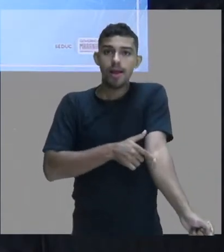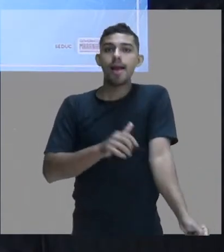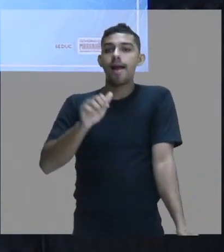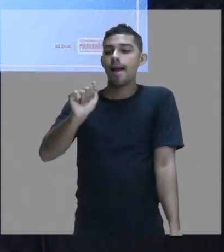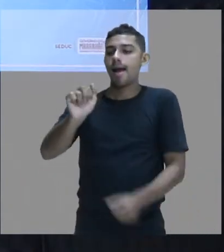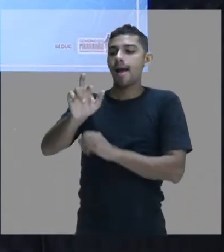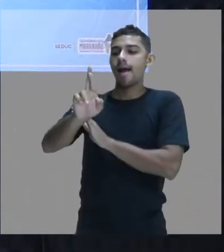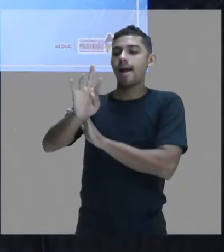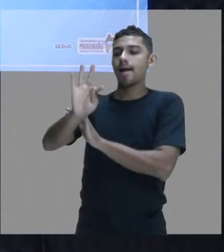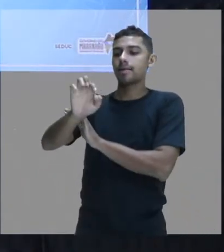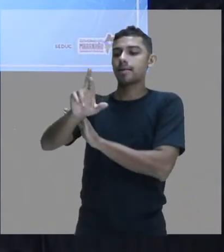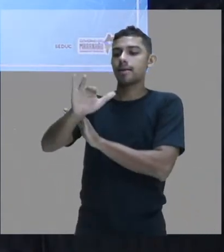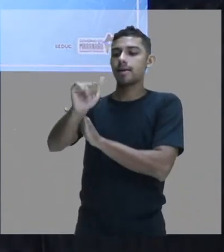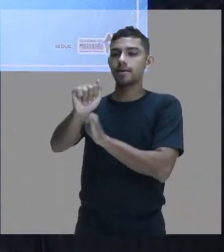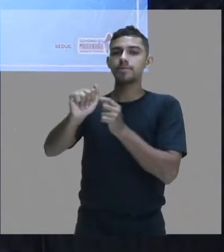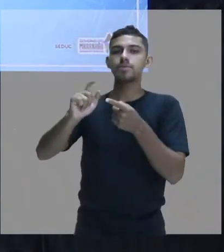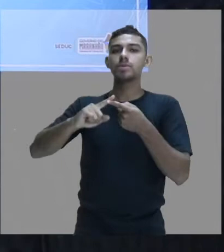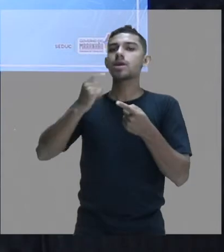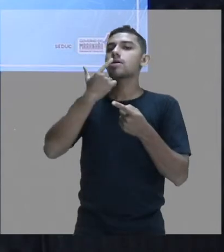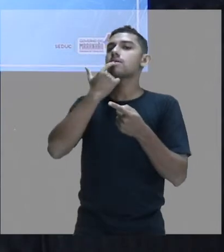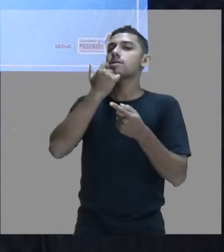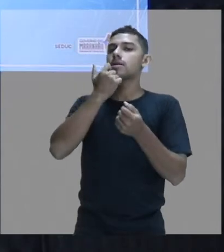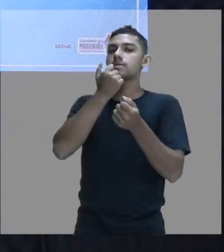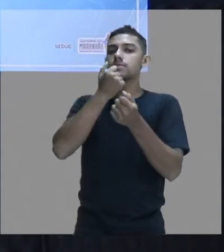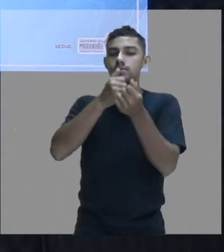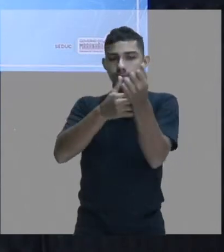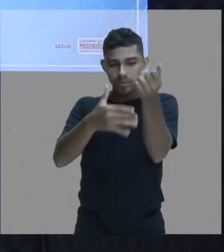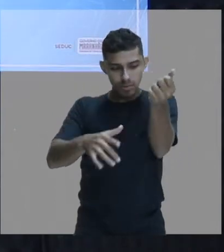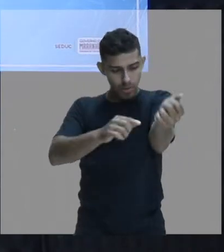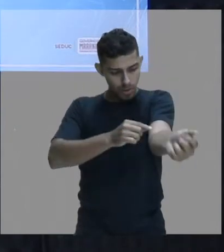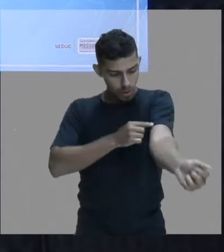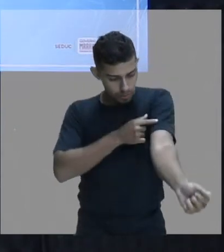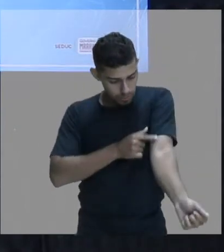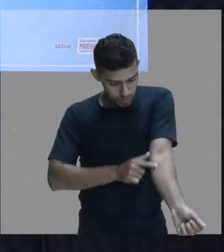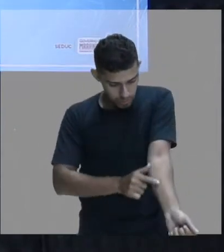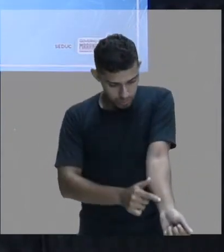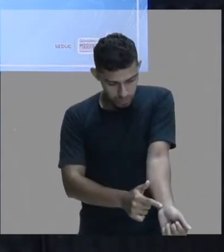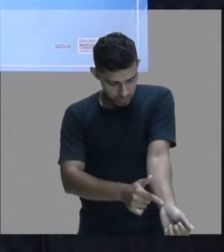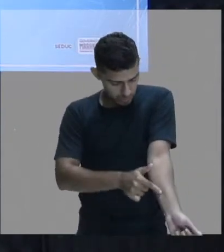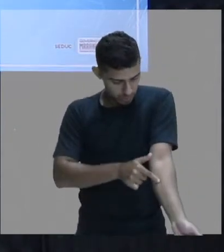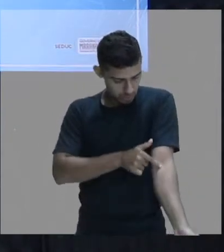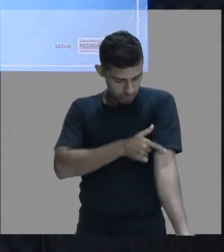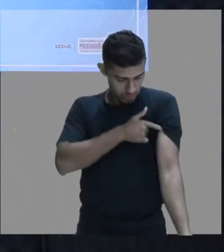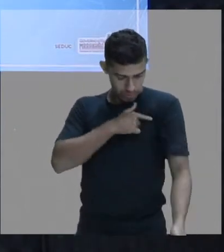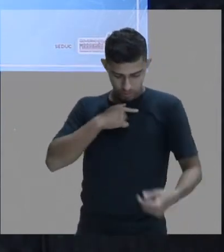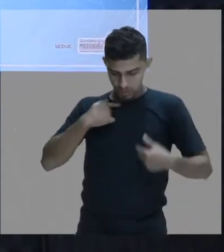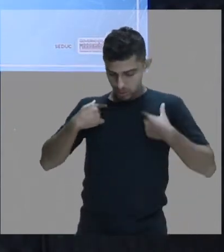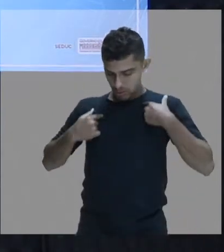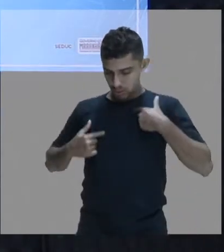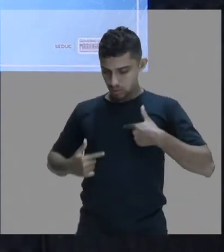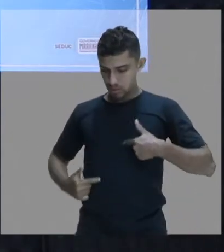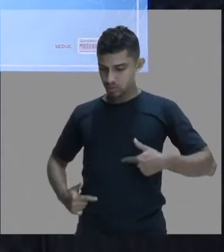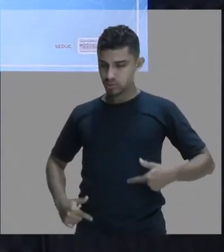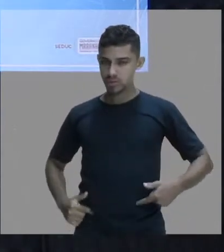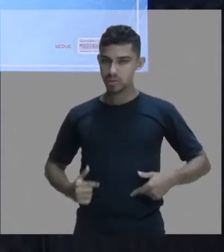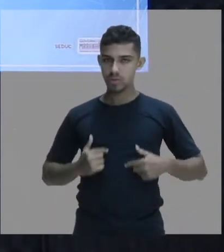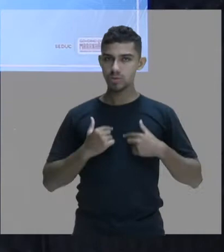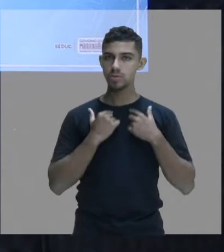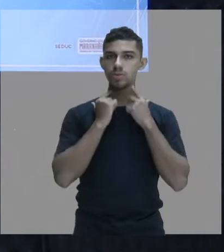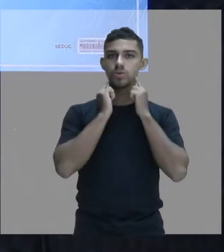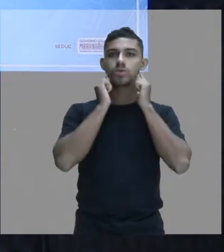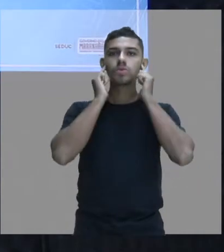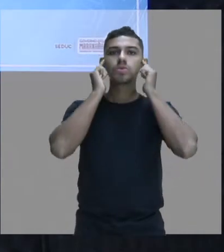é o sangue. O sangue que, caminhando pelas veias, pelas artérias, pelos capilares, levam